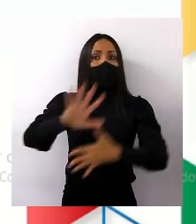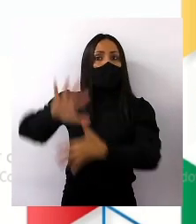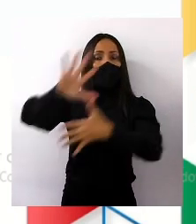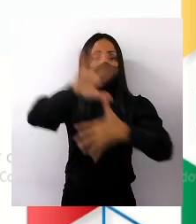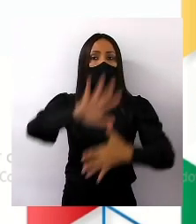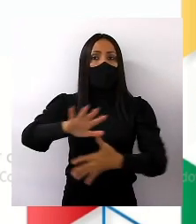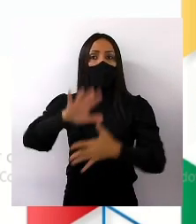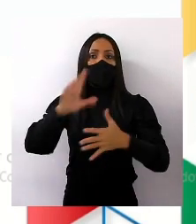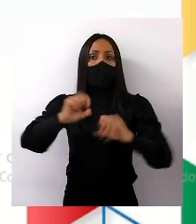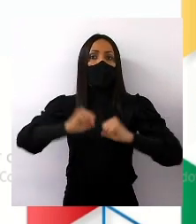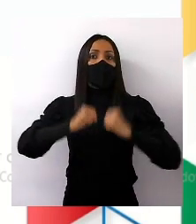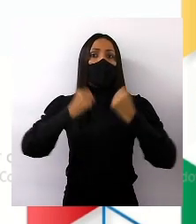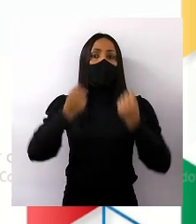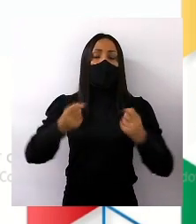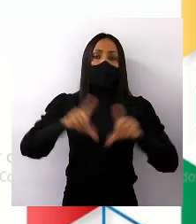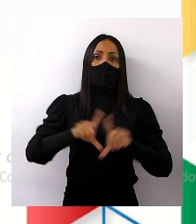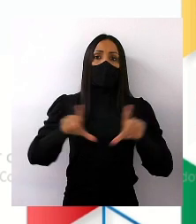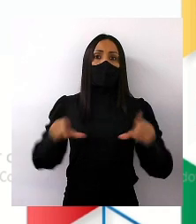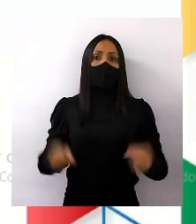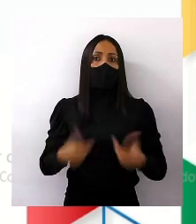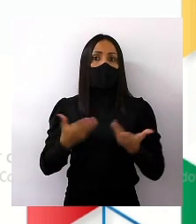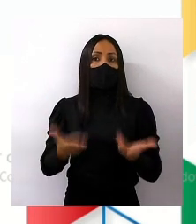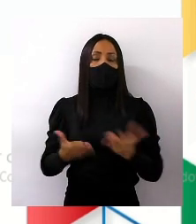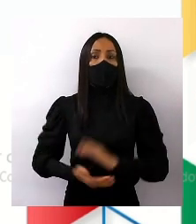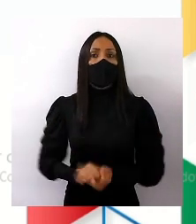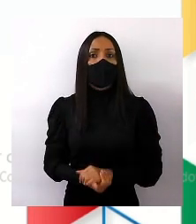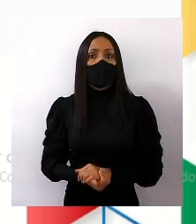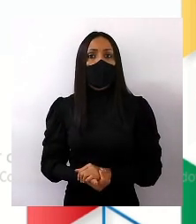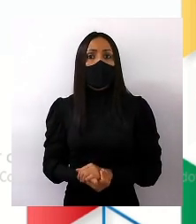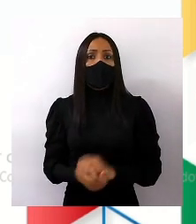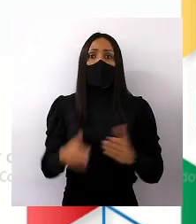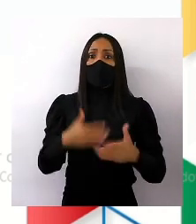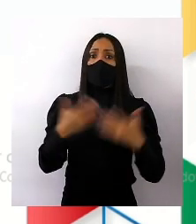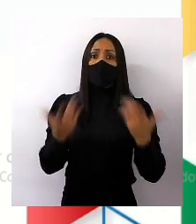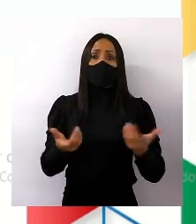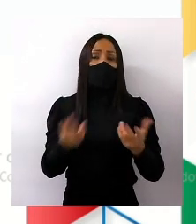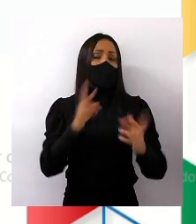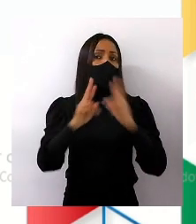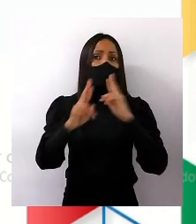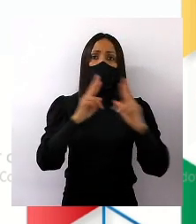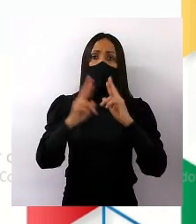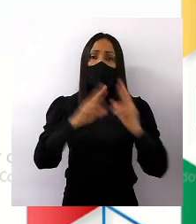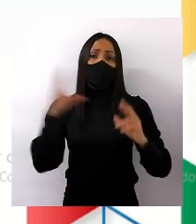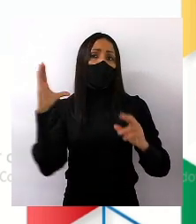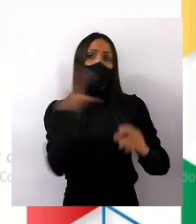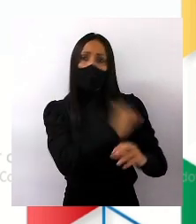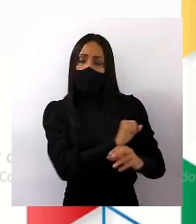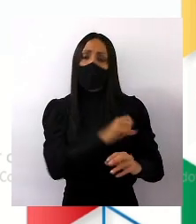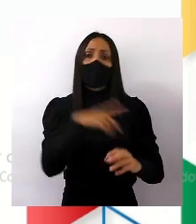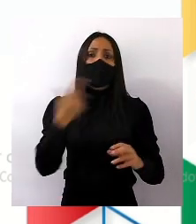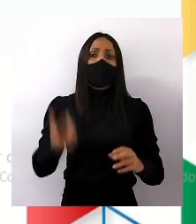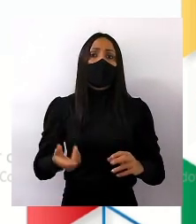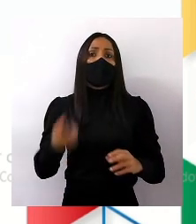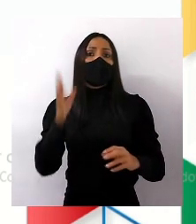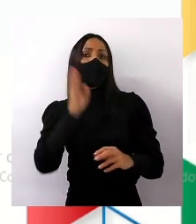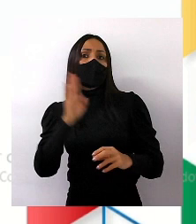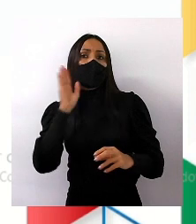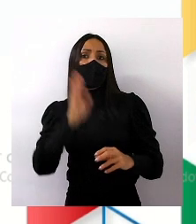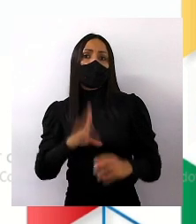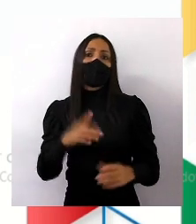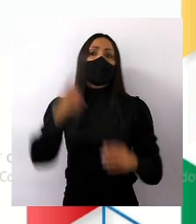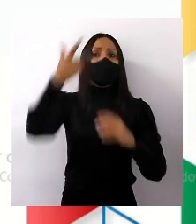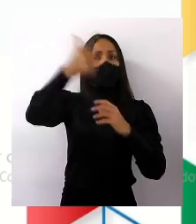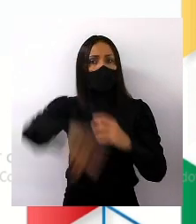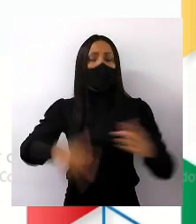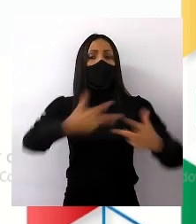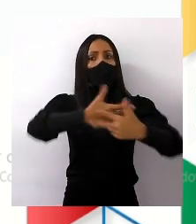para forçar os japoneses à rendição. Como não houve resposta imediata, os americanos lançaram outro